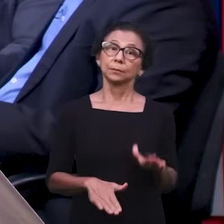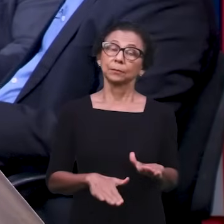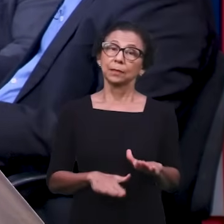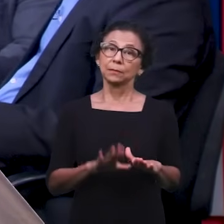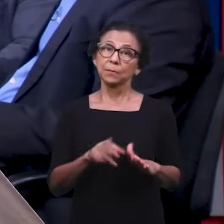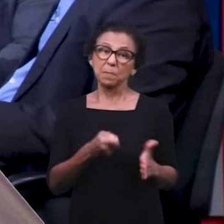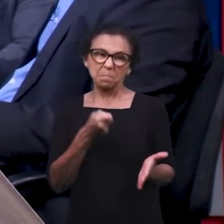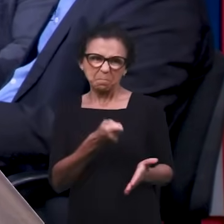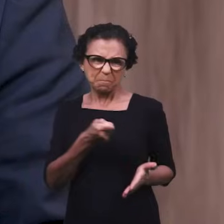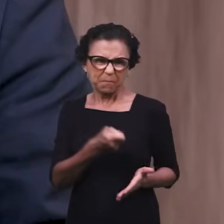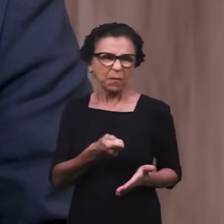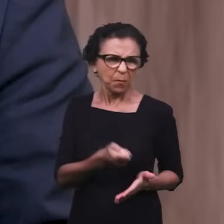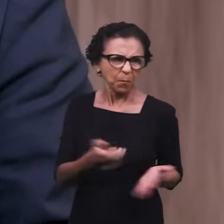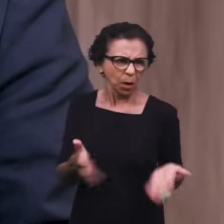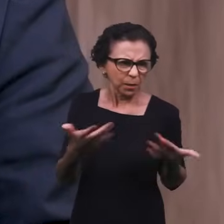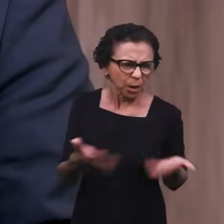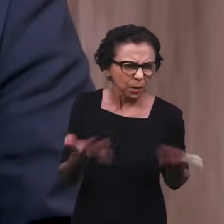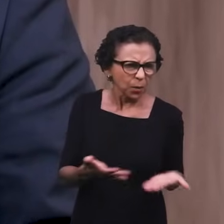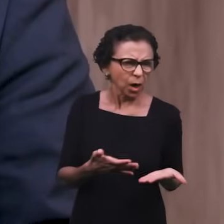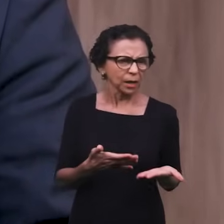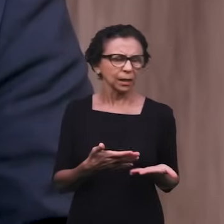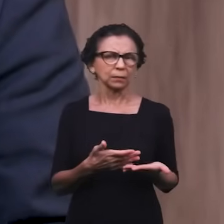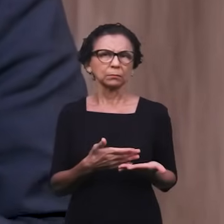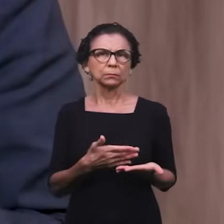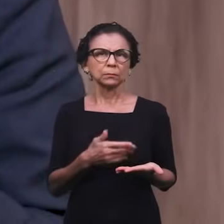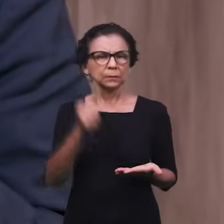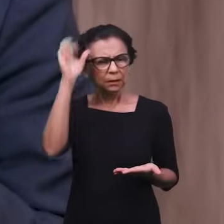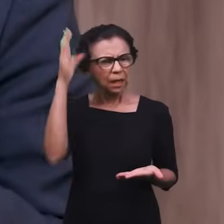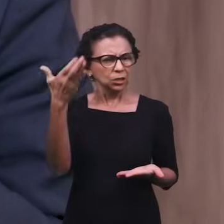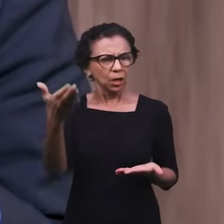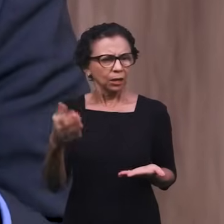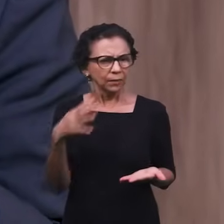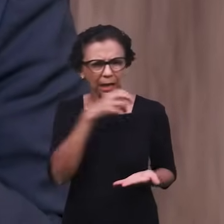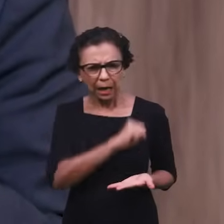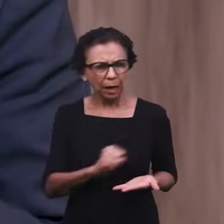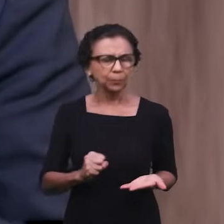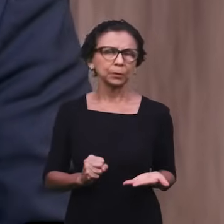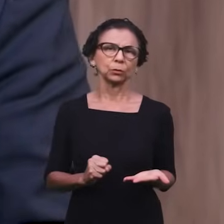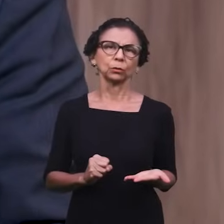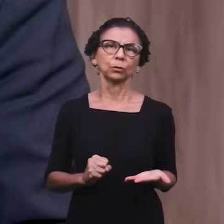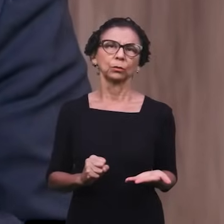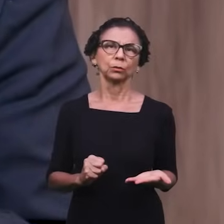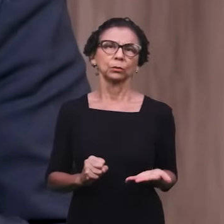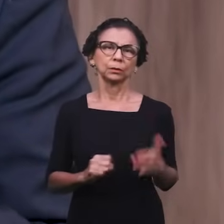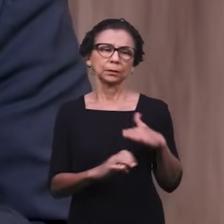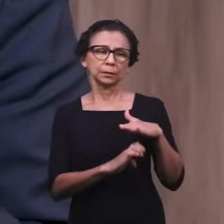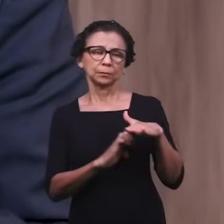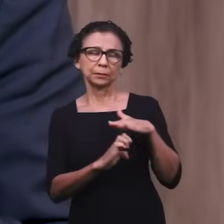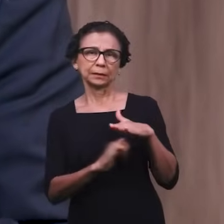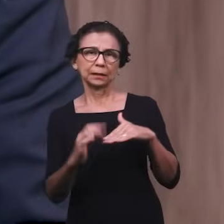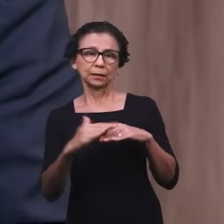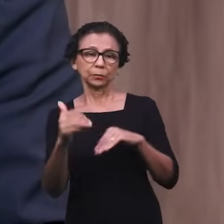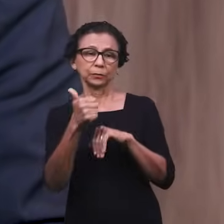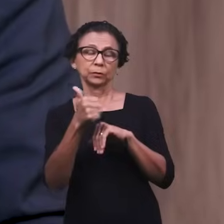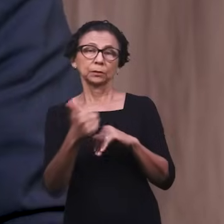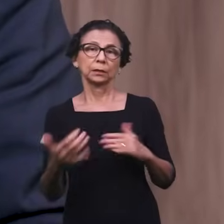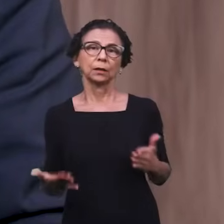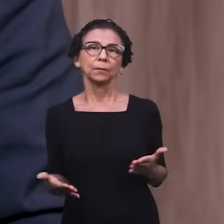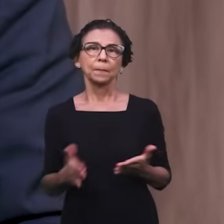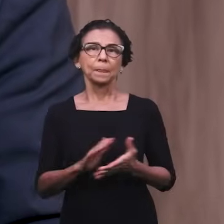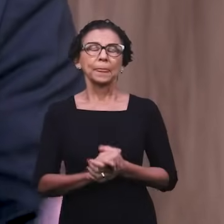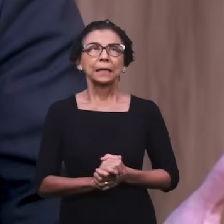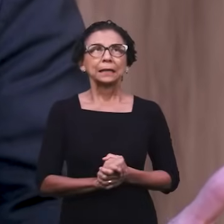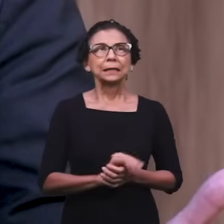decisão na pressão. Sim. Né? E há certas condições que são muito humanas, a intuição,